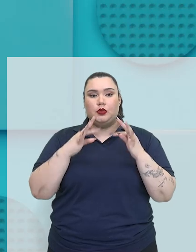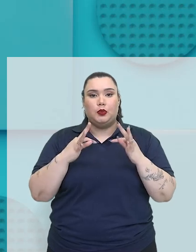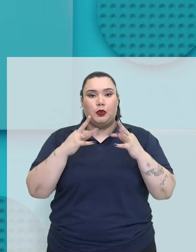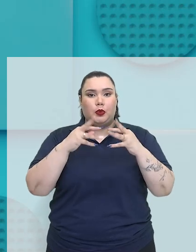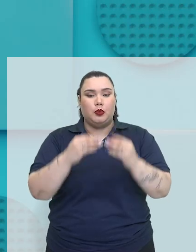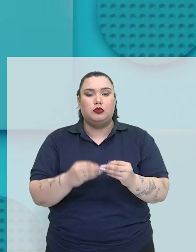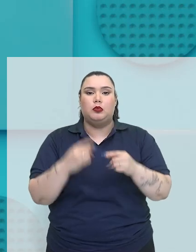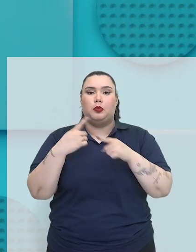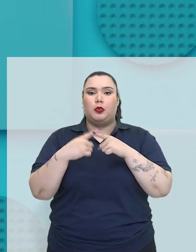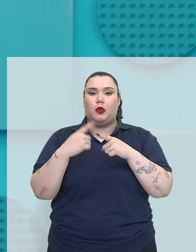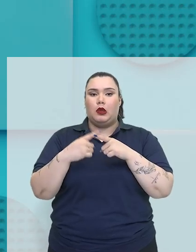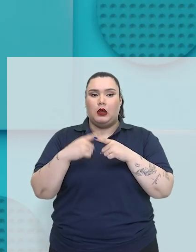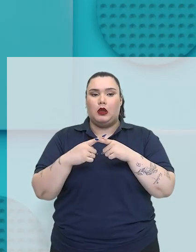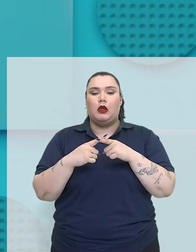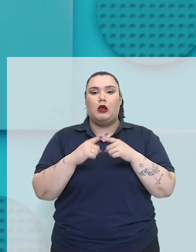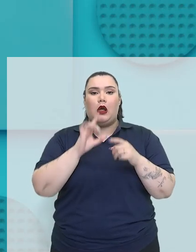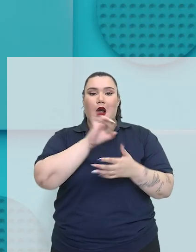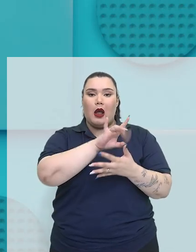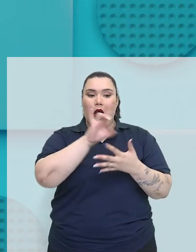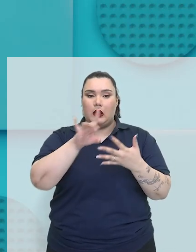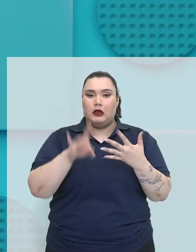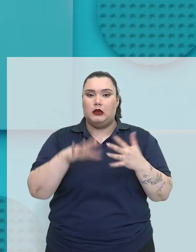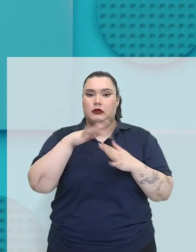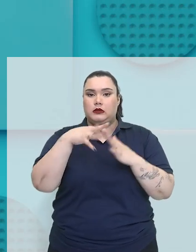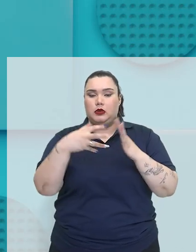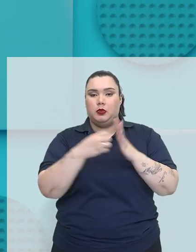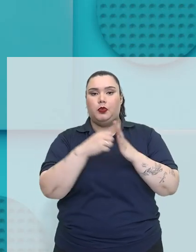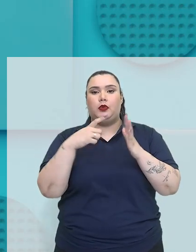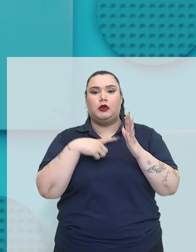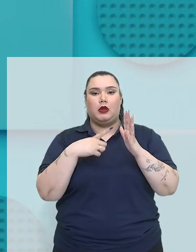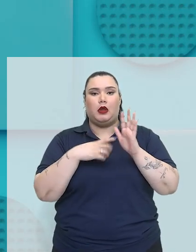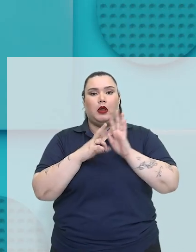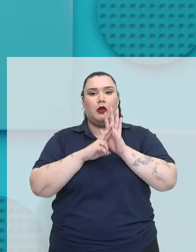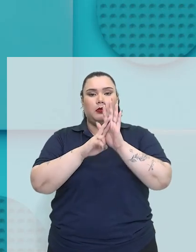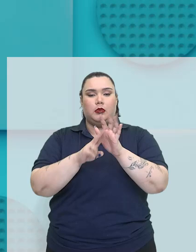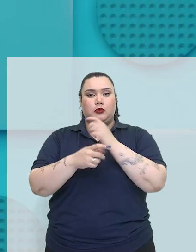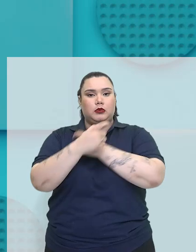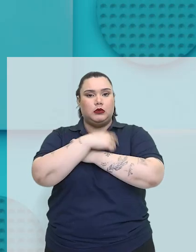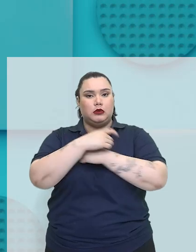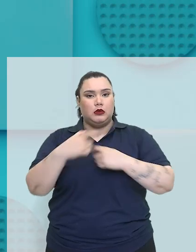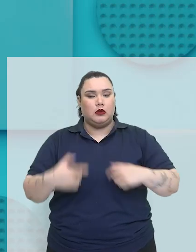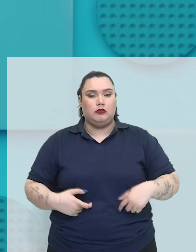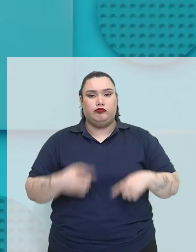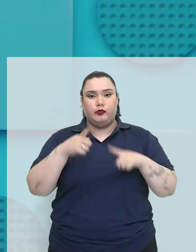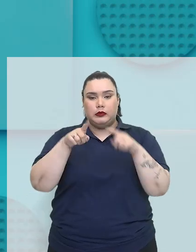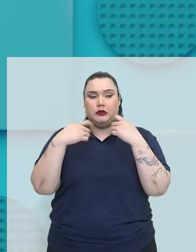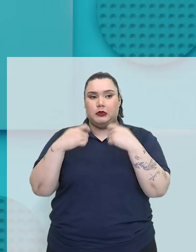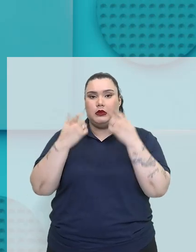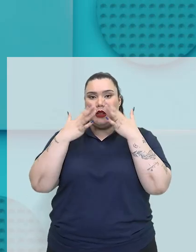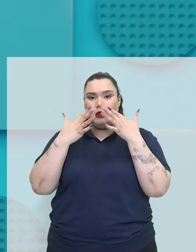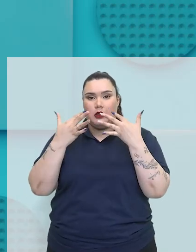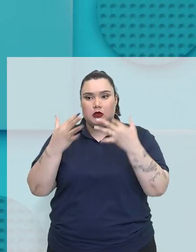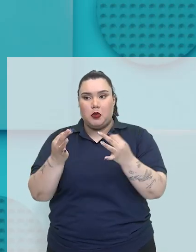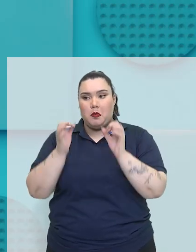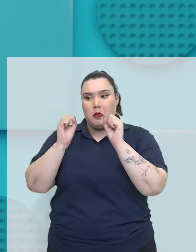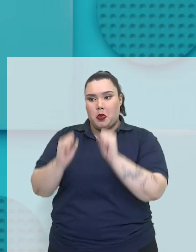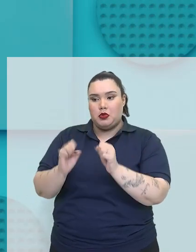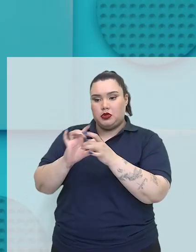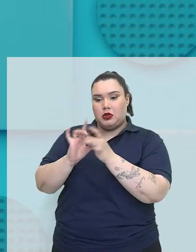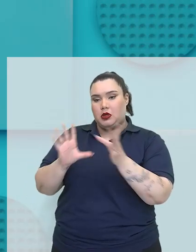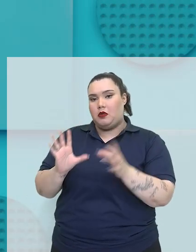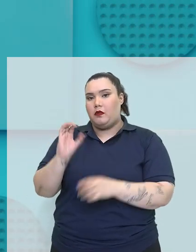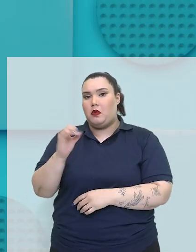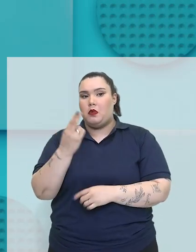um deles representa algo no trânsito, em que você deve ter atenção, em que você pode fazer, o que você não pode